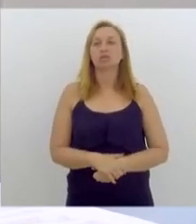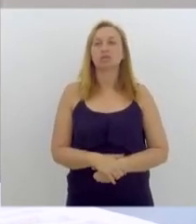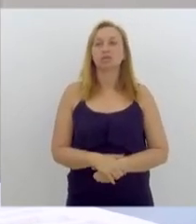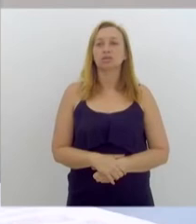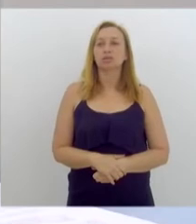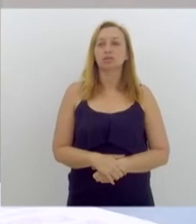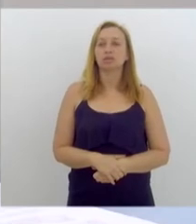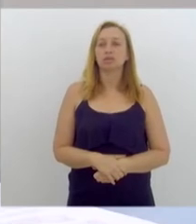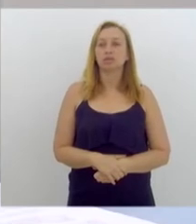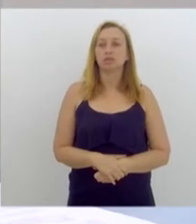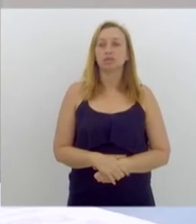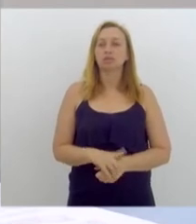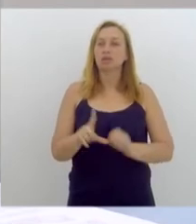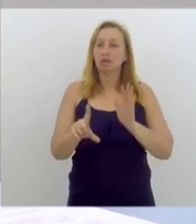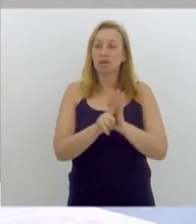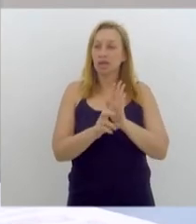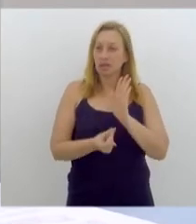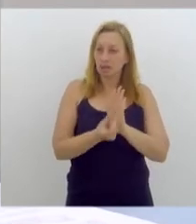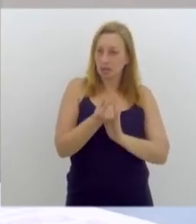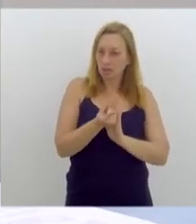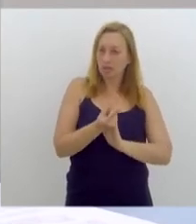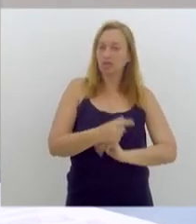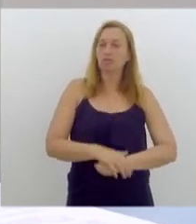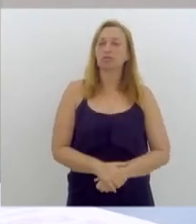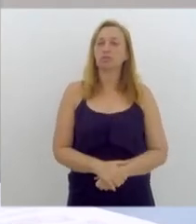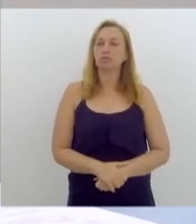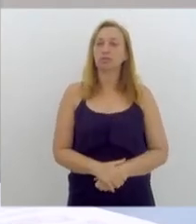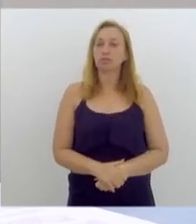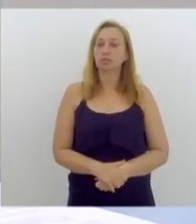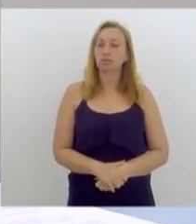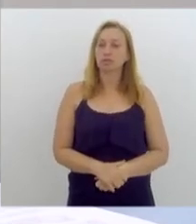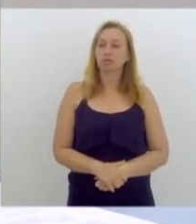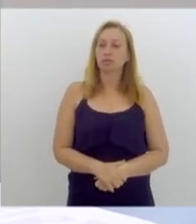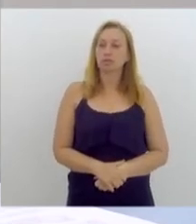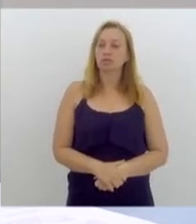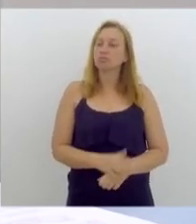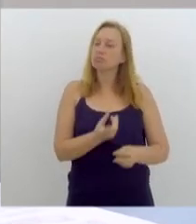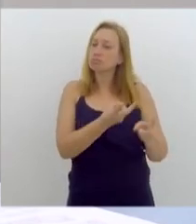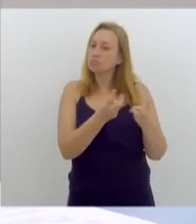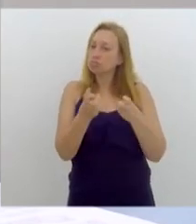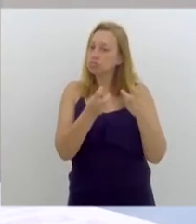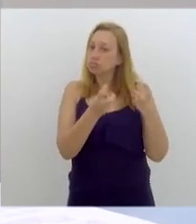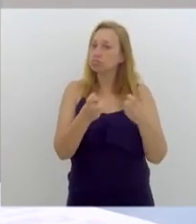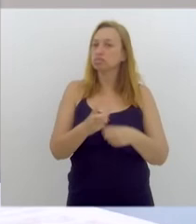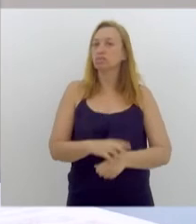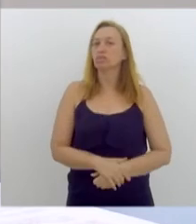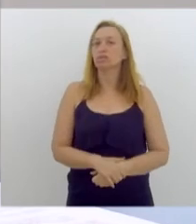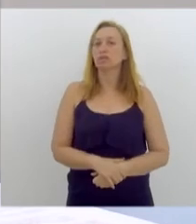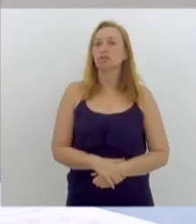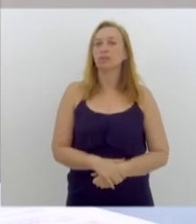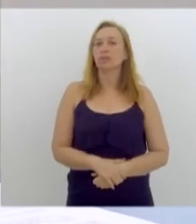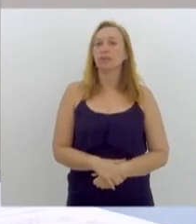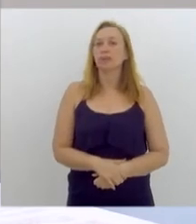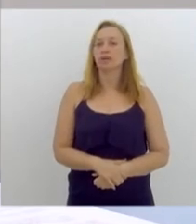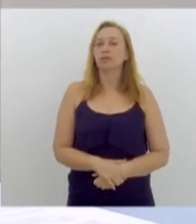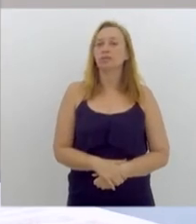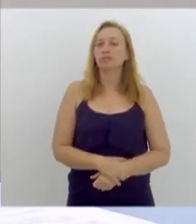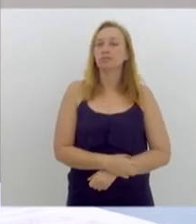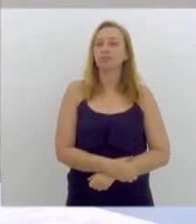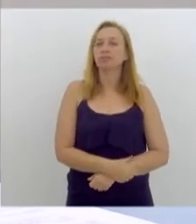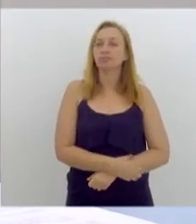sobre a nossa lua nós verificamos que